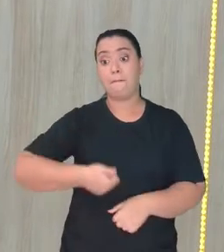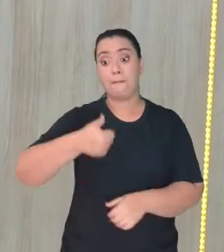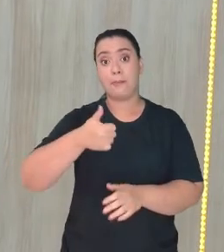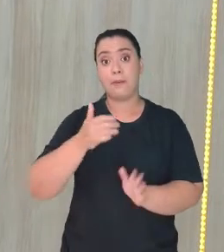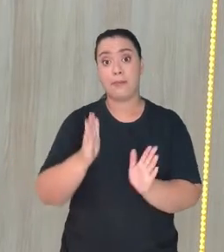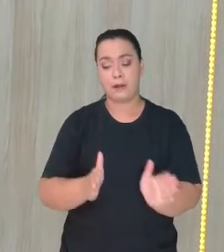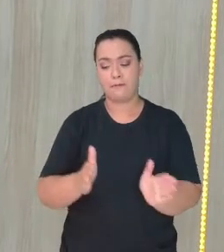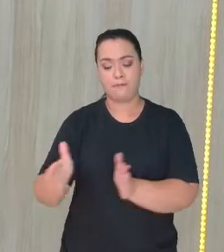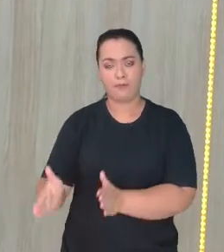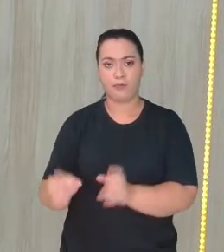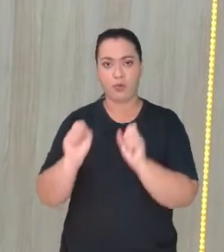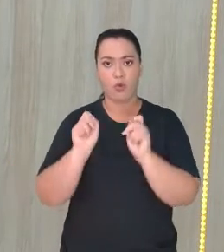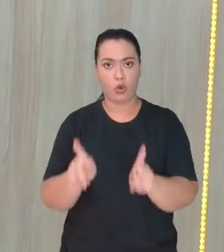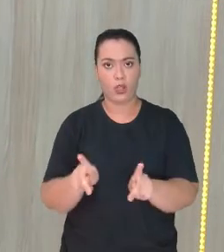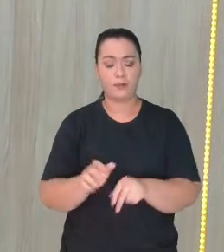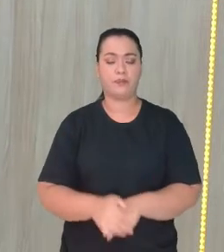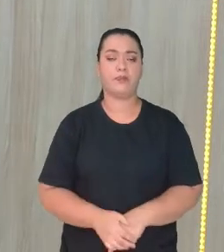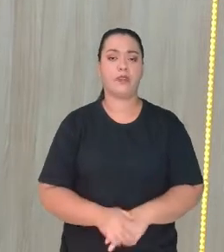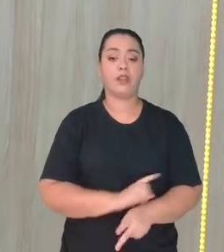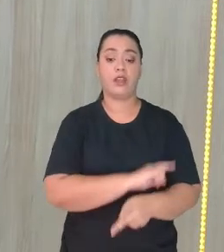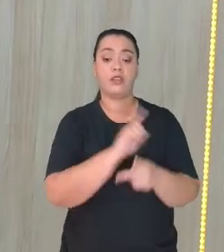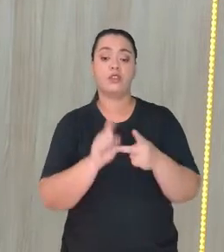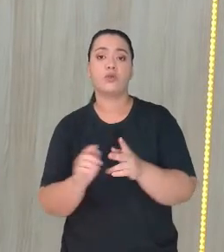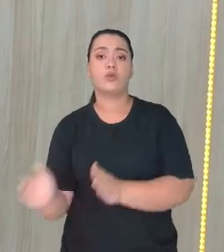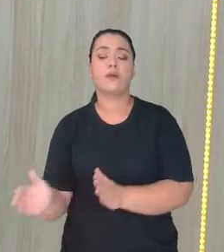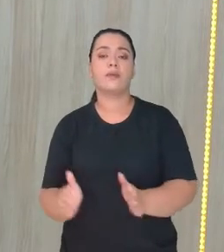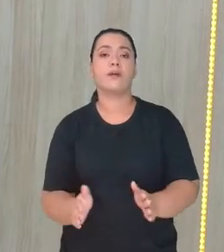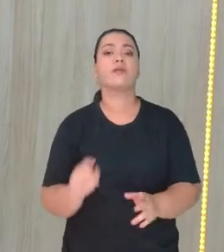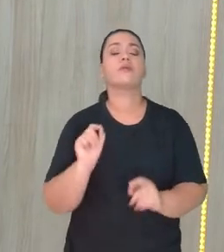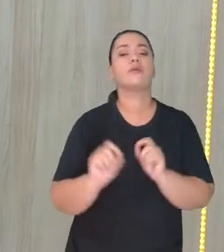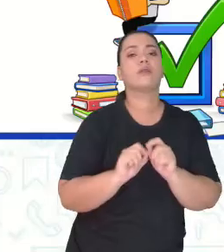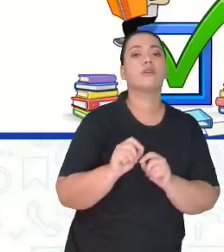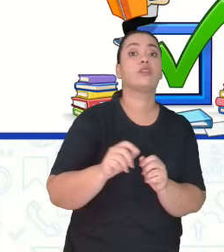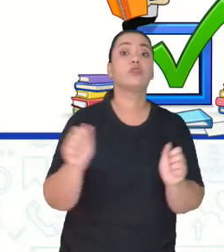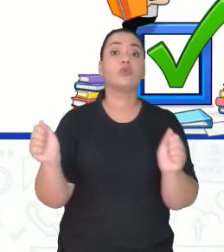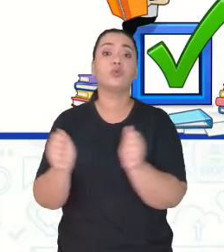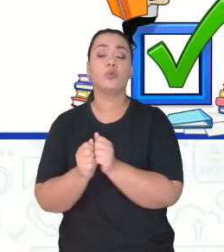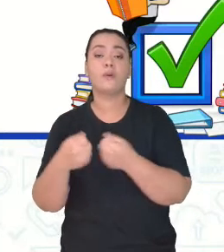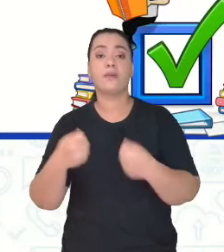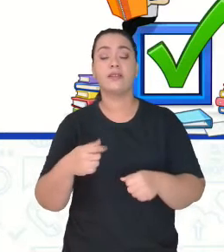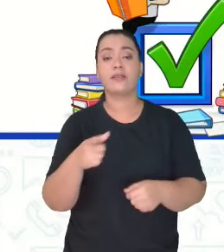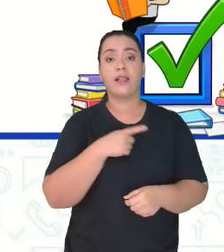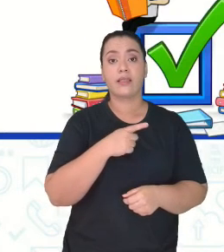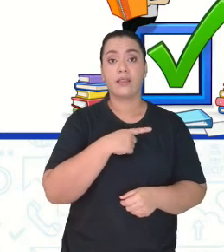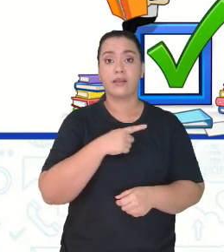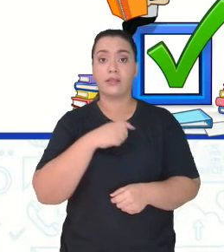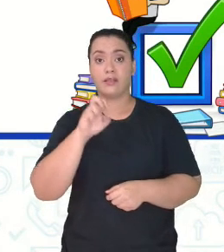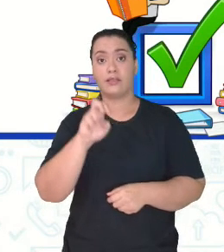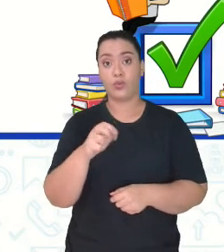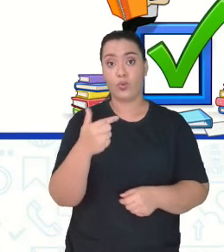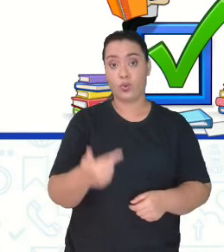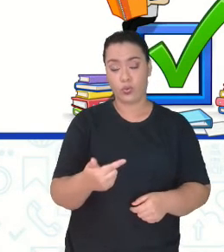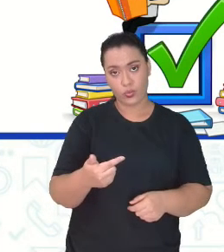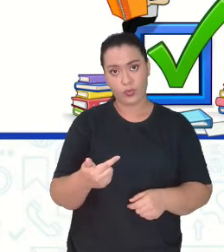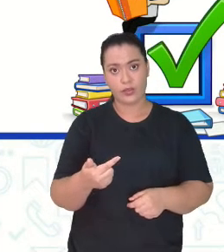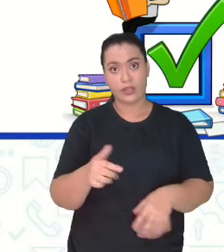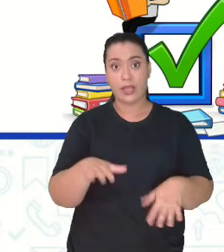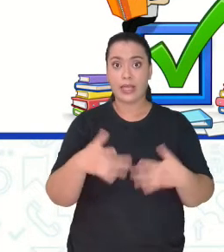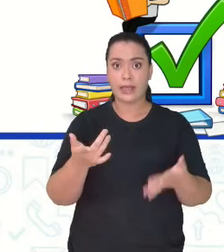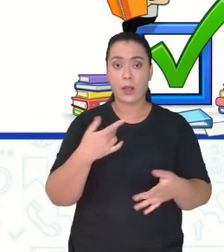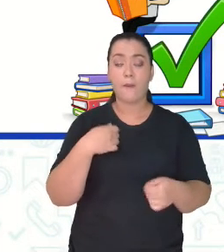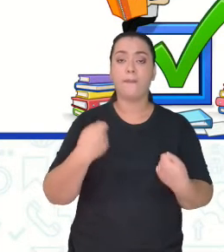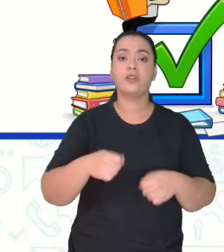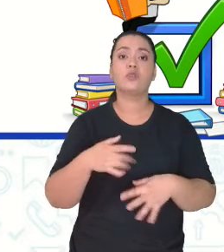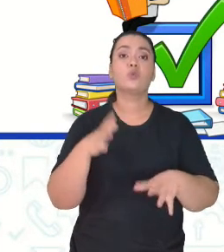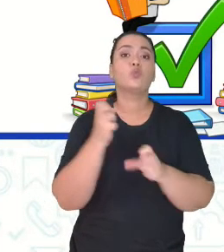aí, ok. Qual é a segunda parte, Pedro? Juntos eles têm que ter quantas figurinhas? 52. Então, eu tenho que